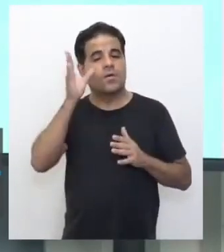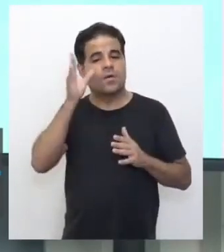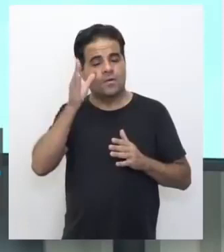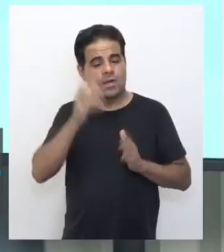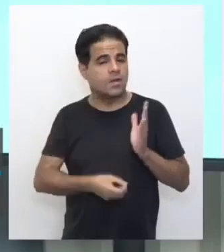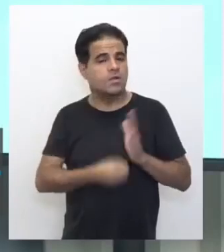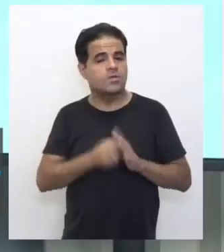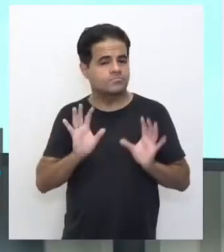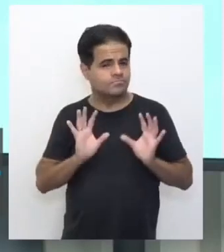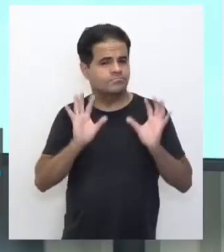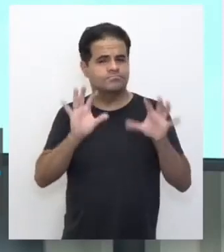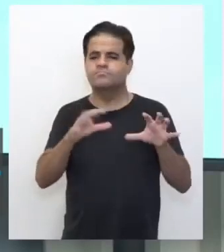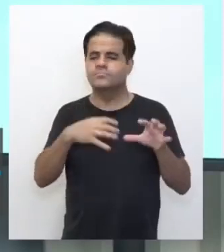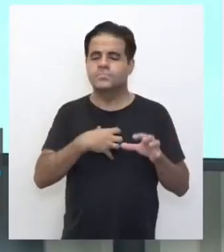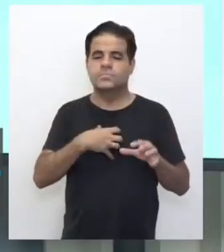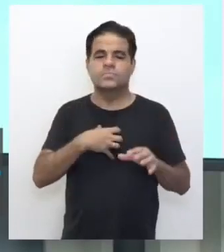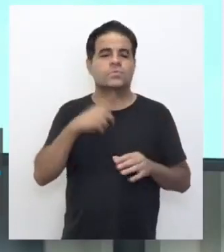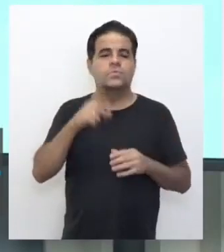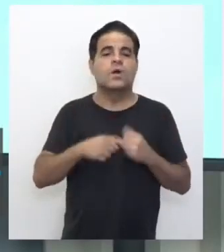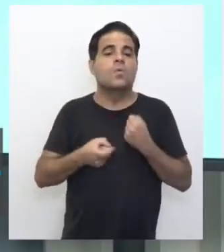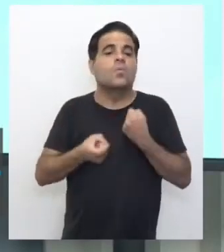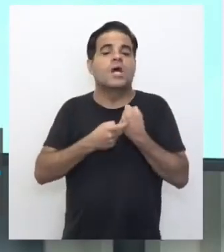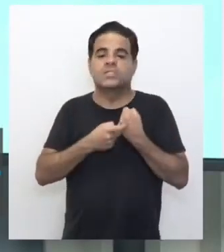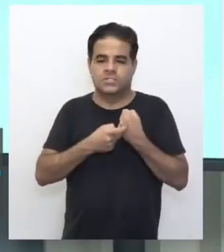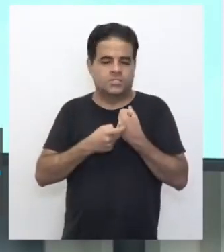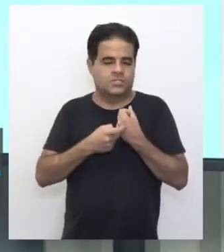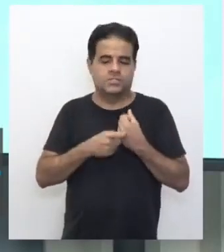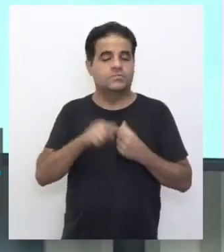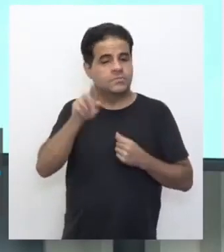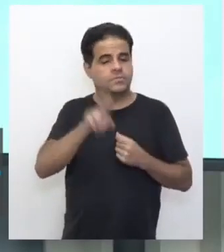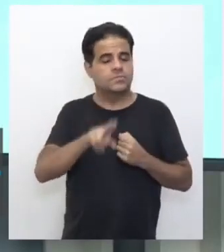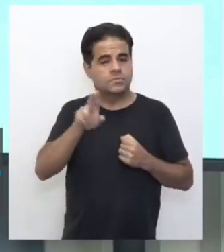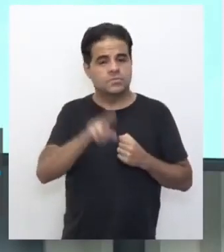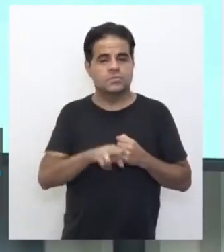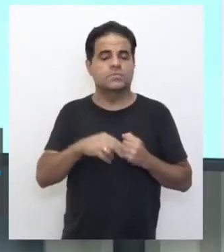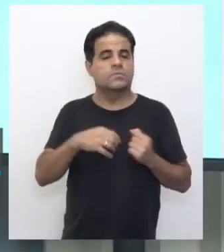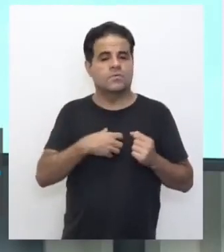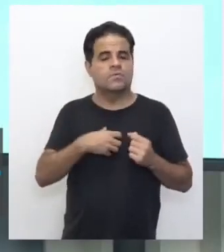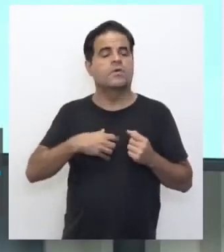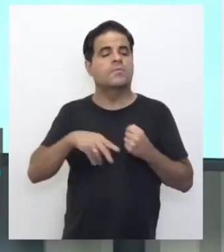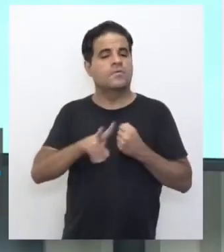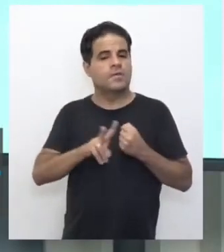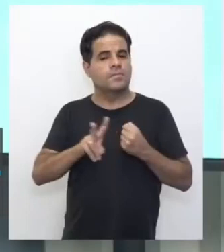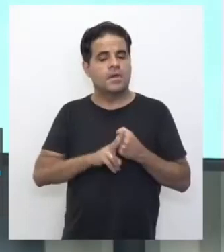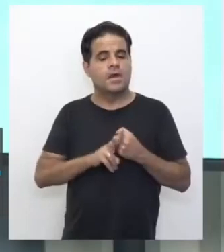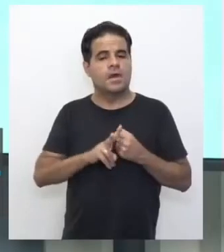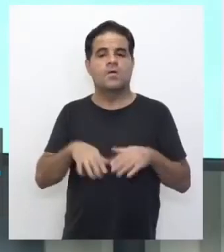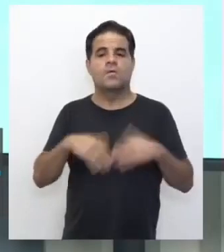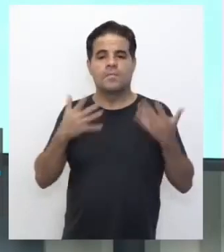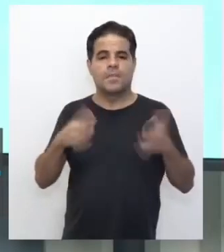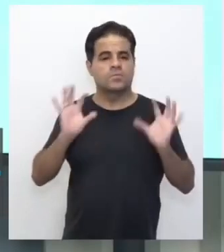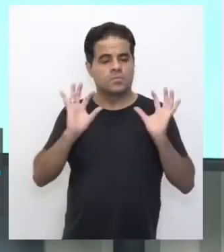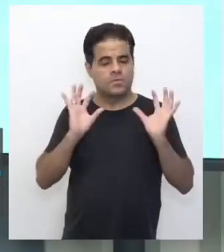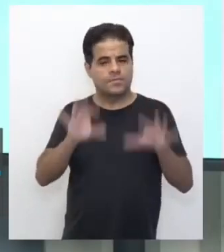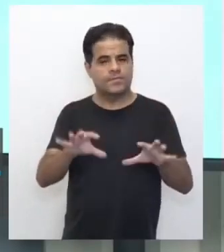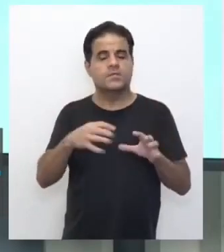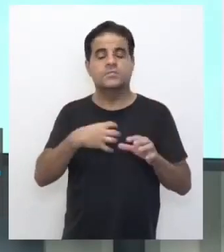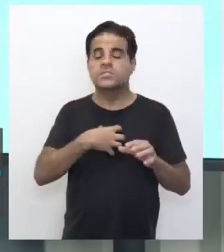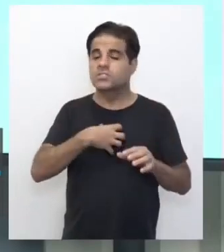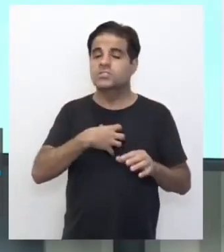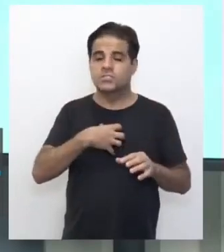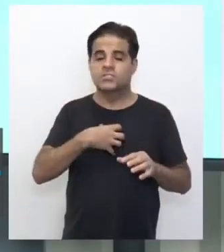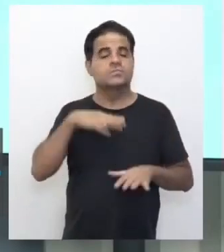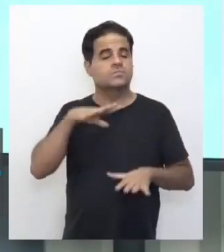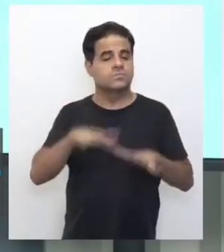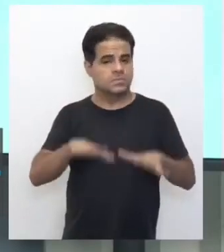um efeito de sentido. Não é um adjetivo que você usou aí uma forma verbal, mas o efeito de sentido que causou, né? E